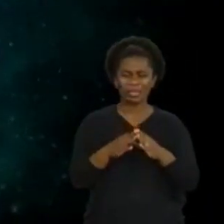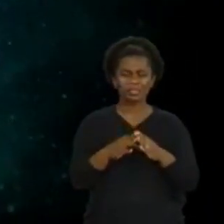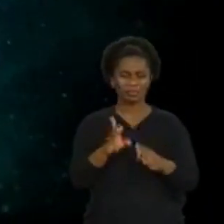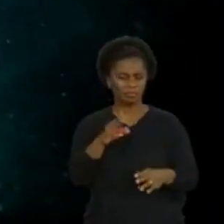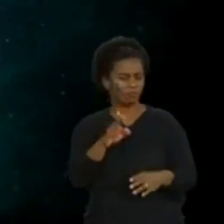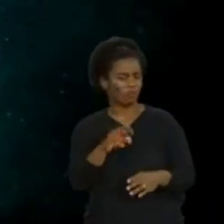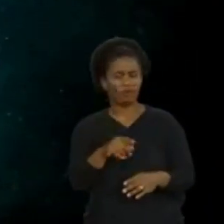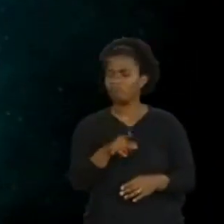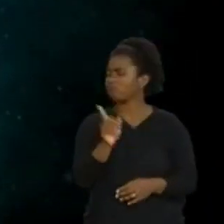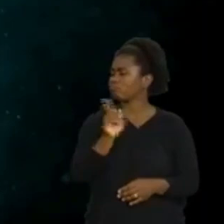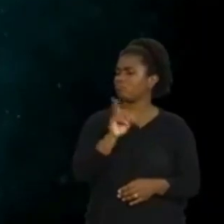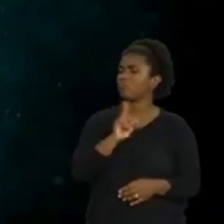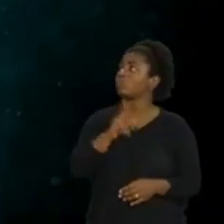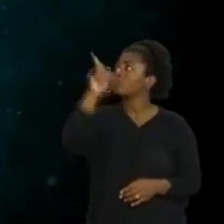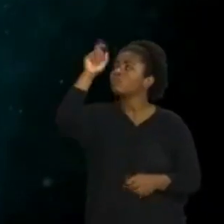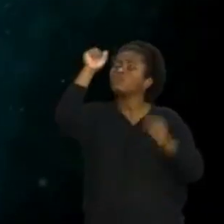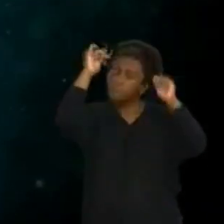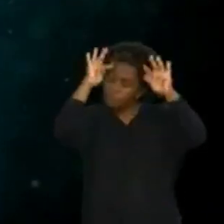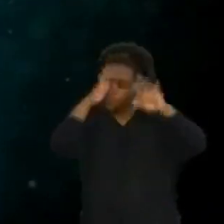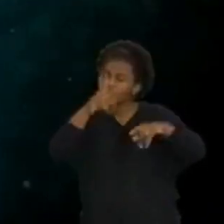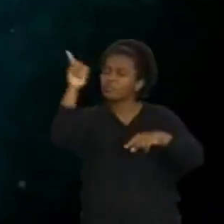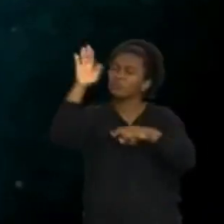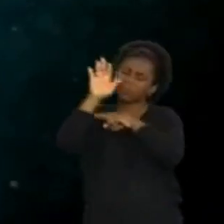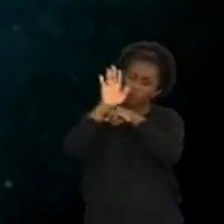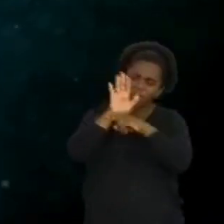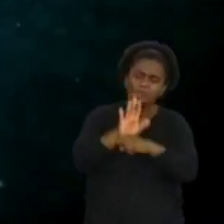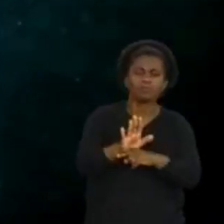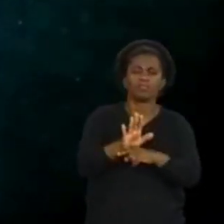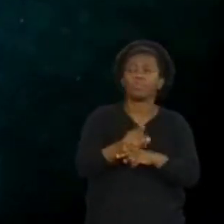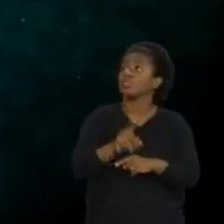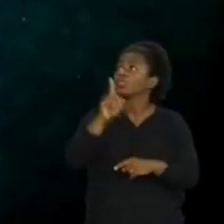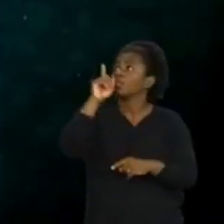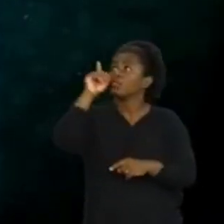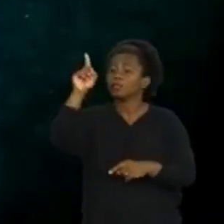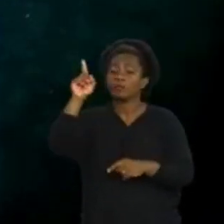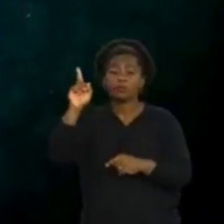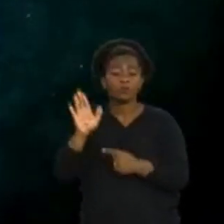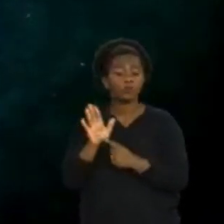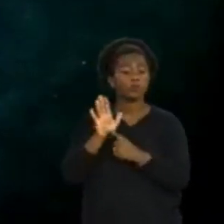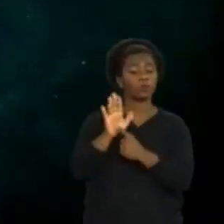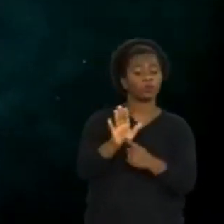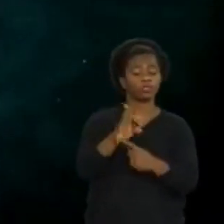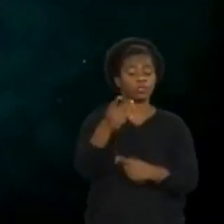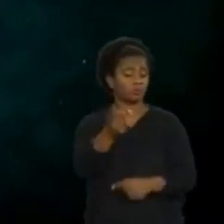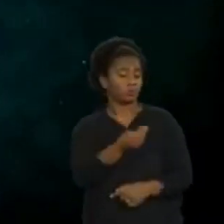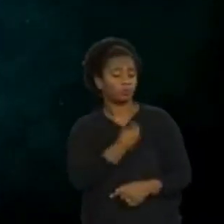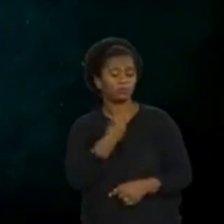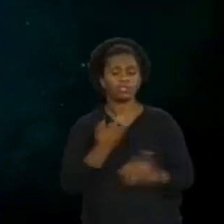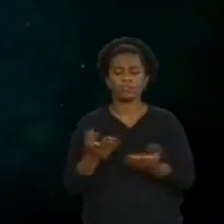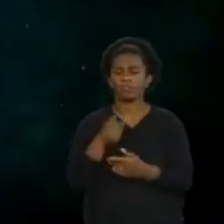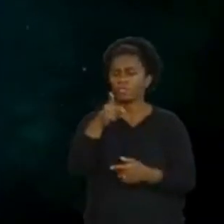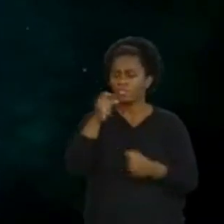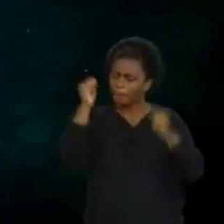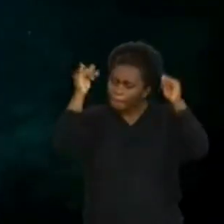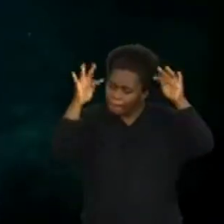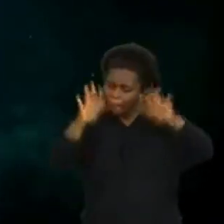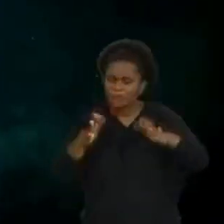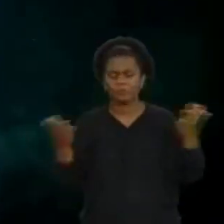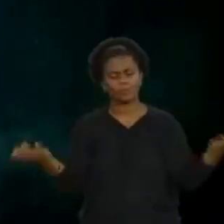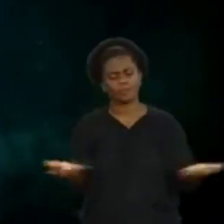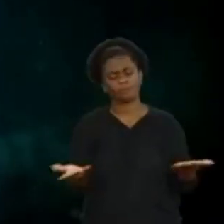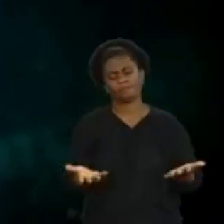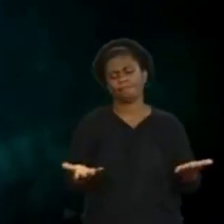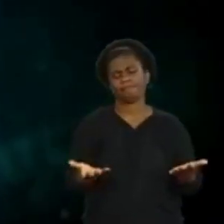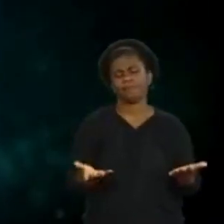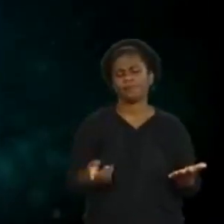te abençoa, Deus te ajuda, Deus agora se manifesta. Seja abençoado. Seja abençoado